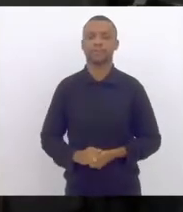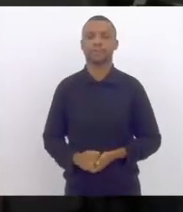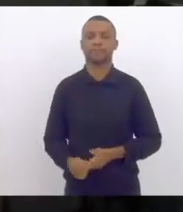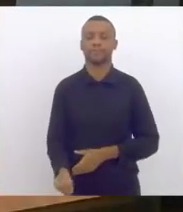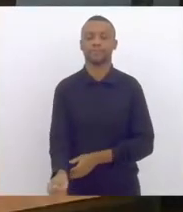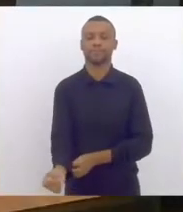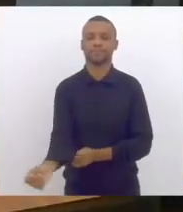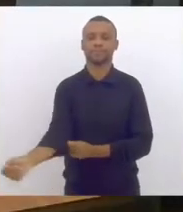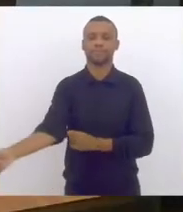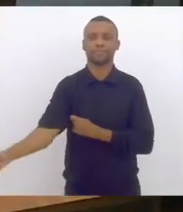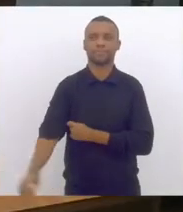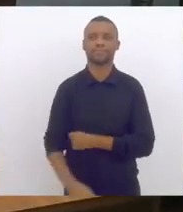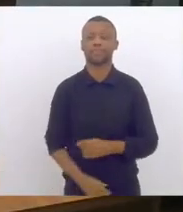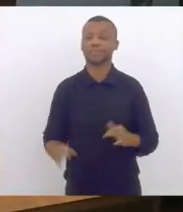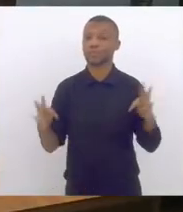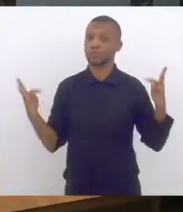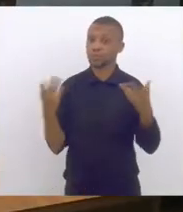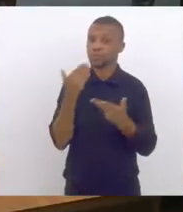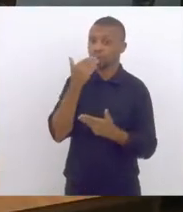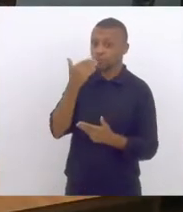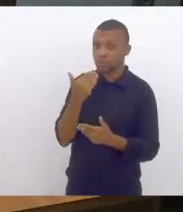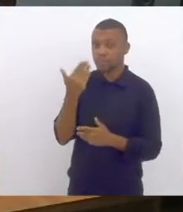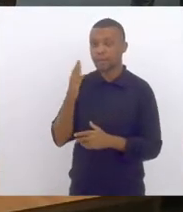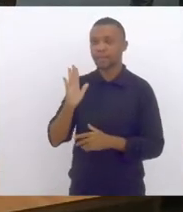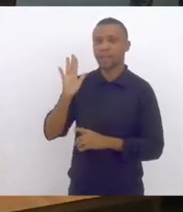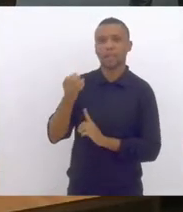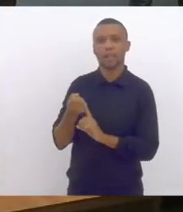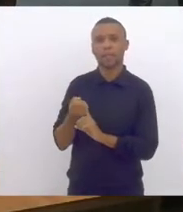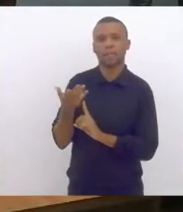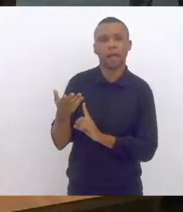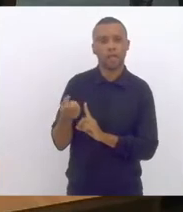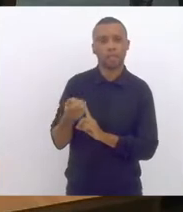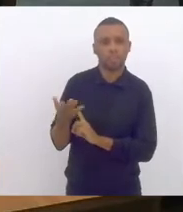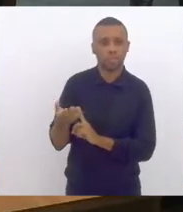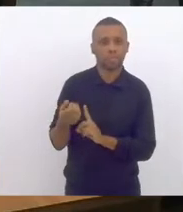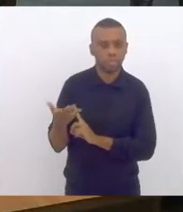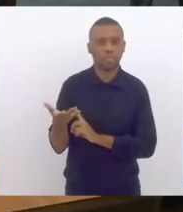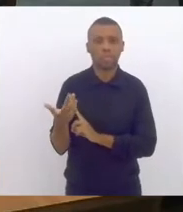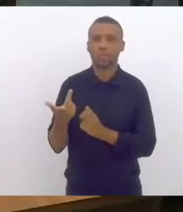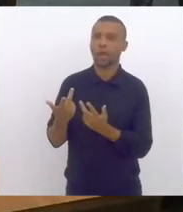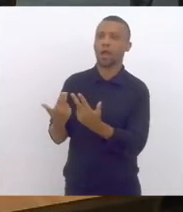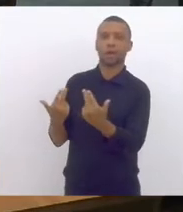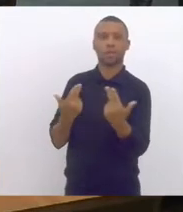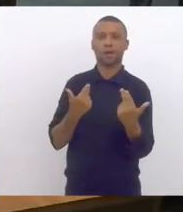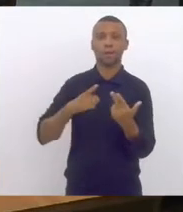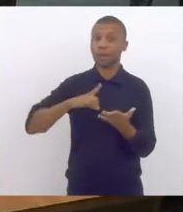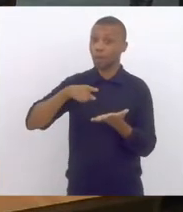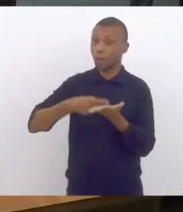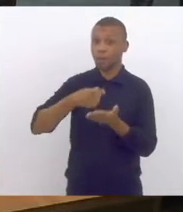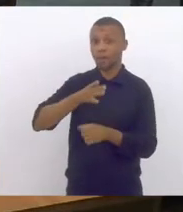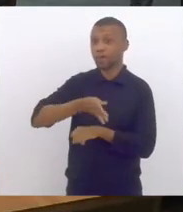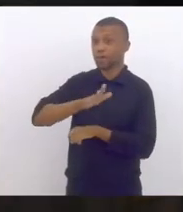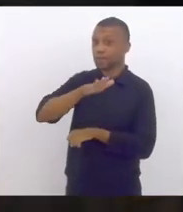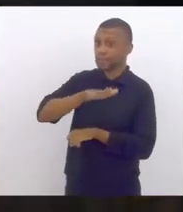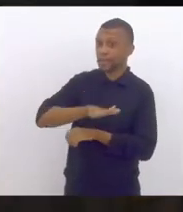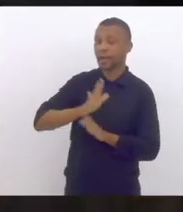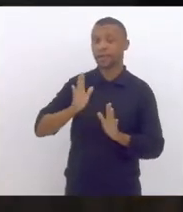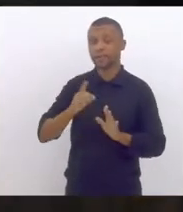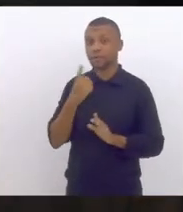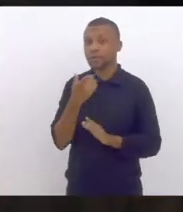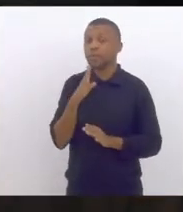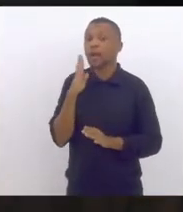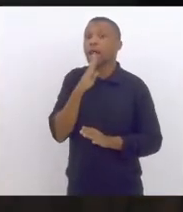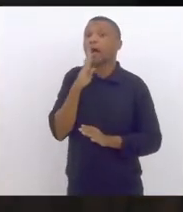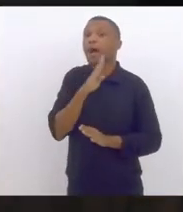Está todo mundo aqui me pedindo para fazer declaração, antecipar. Eu estou igual a vocês também, tinha um compromisso de 16 horas. Então, que a gente possa ser mais